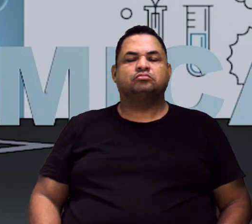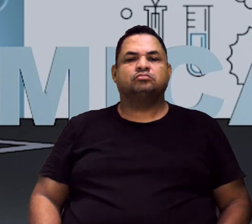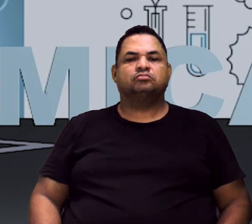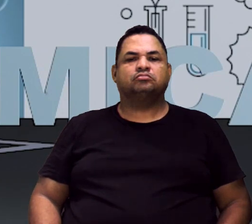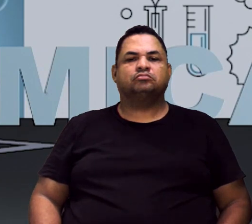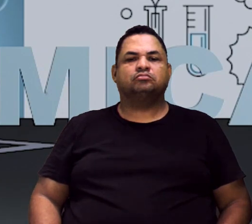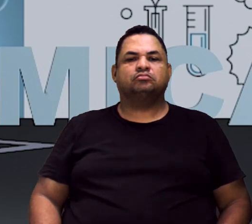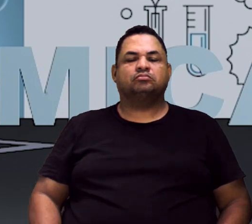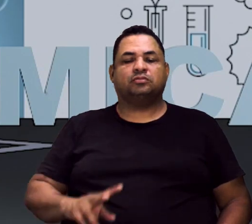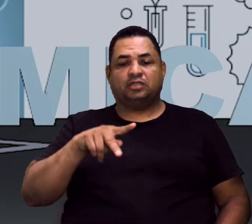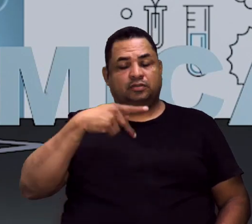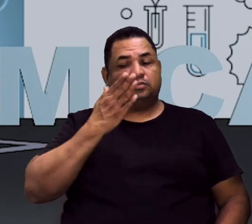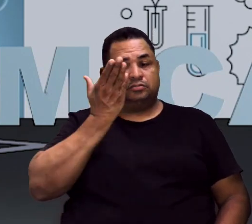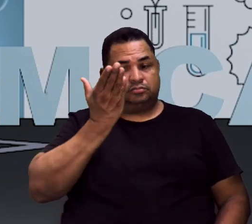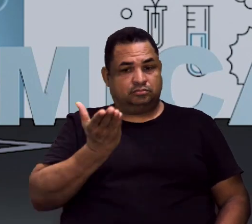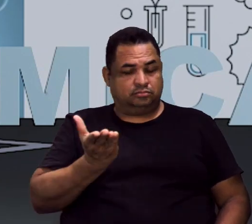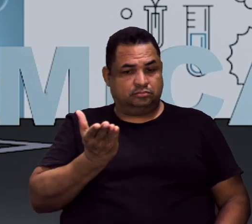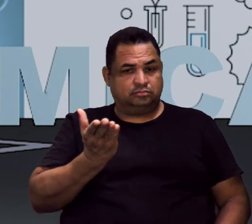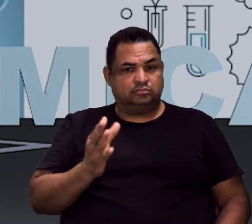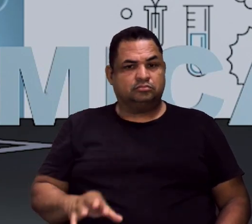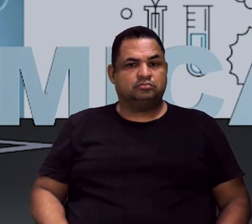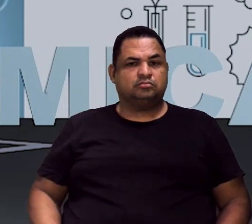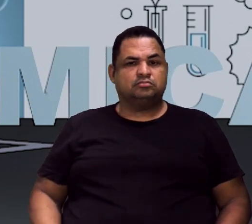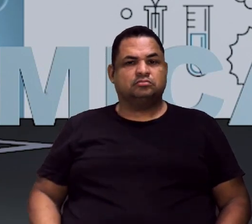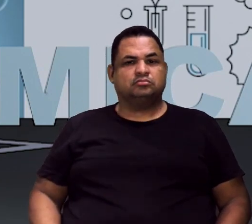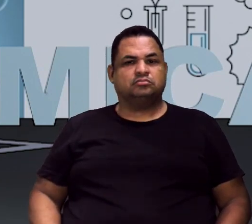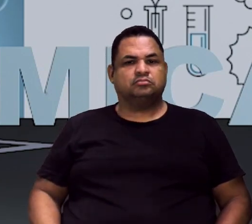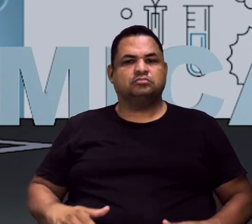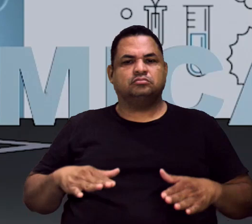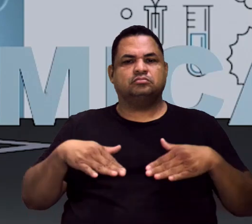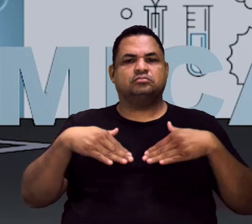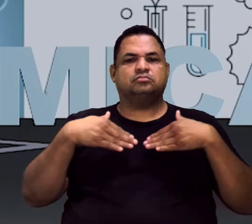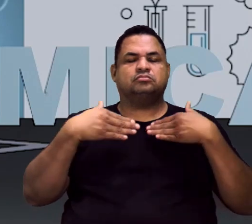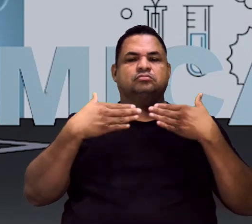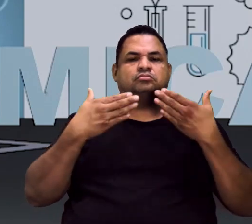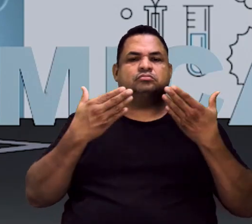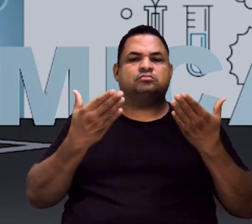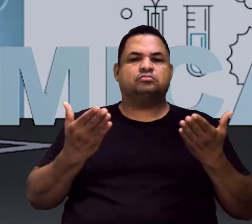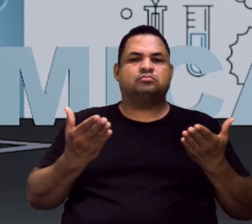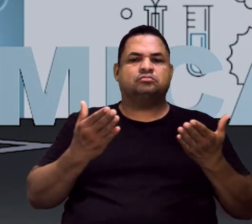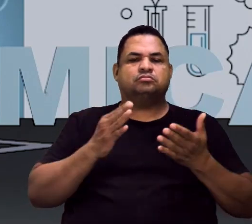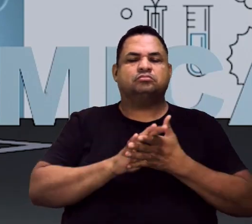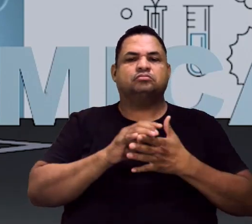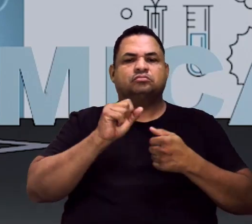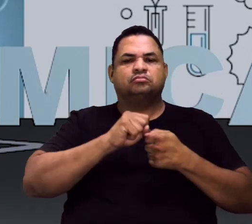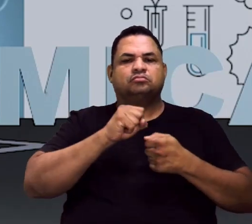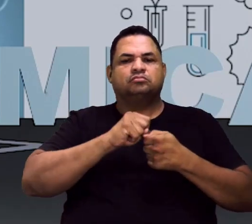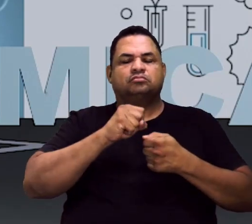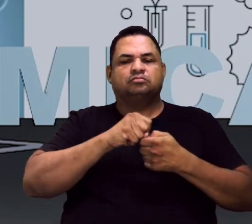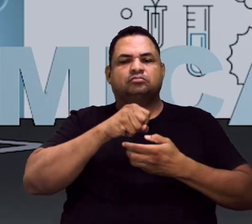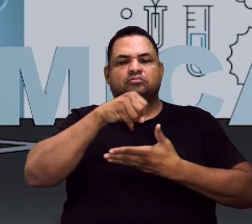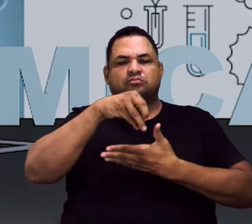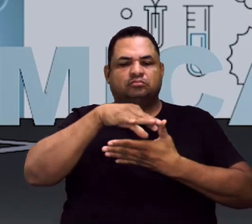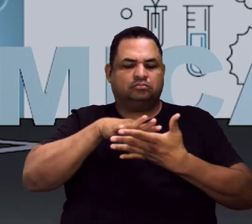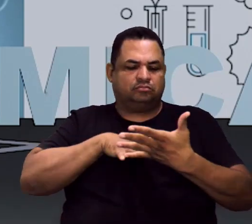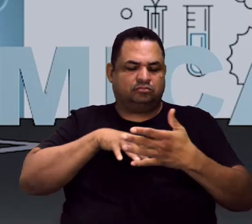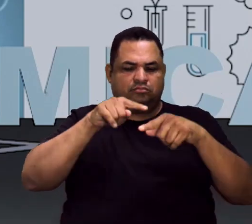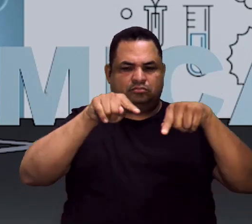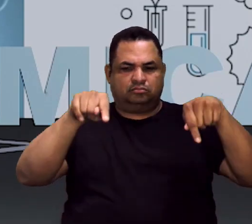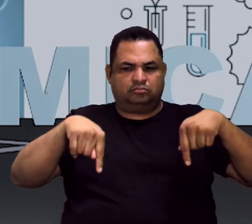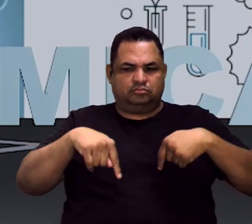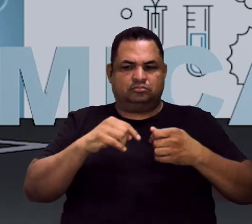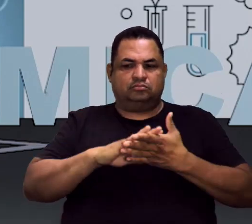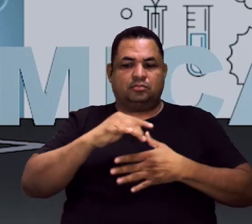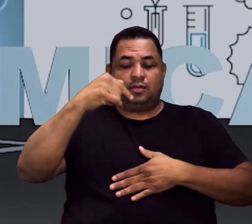Olha aí, conforme eu falei para vocês, uma vez que vocês já realizaram a atividade de sala, estou